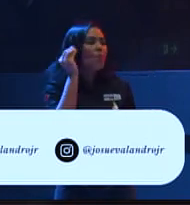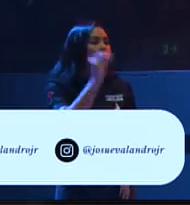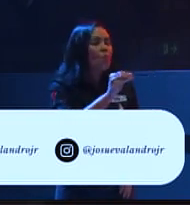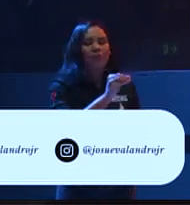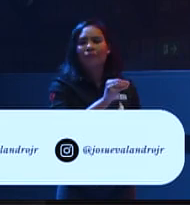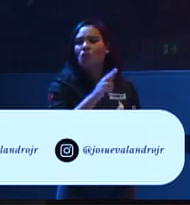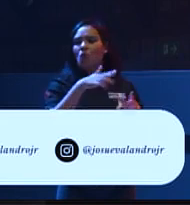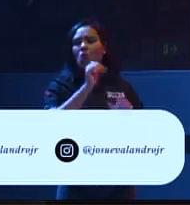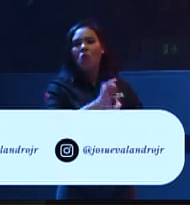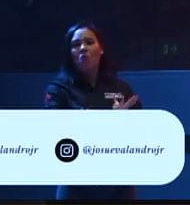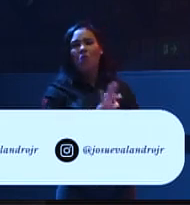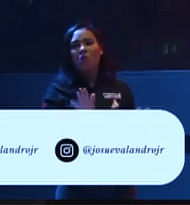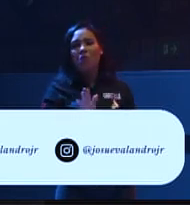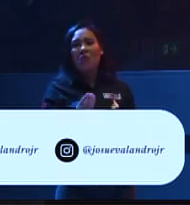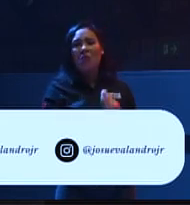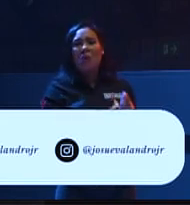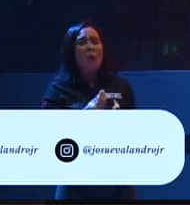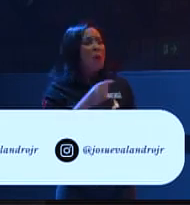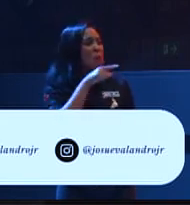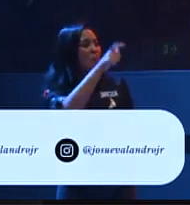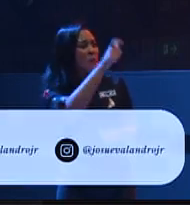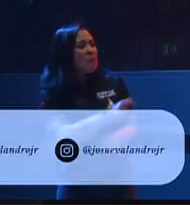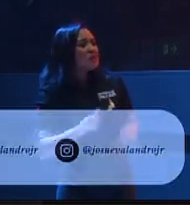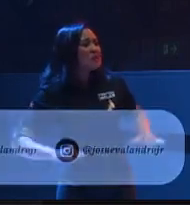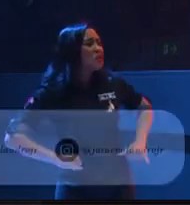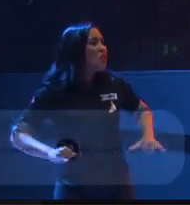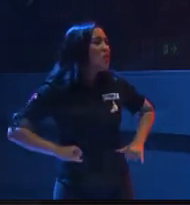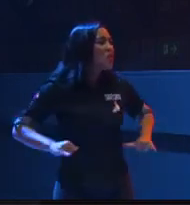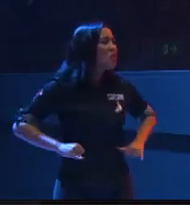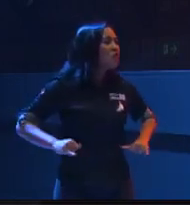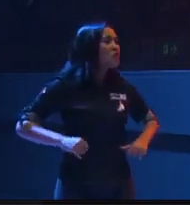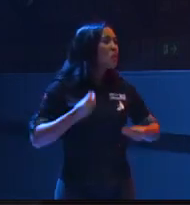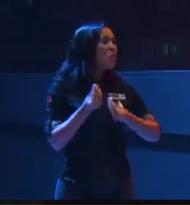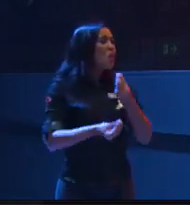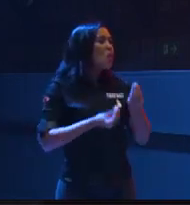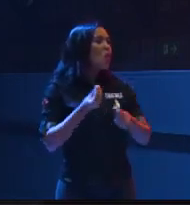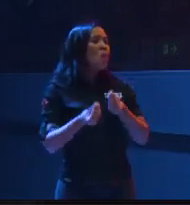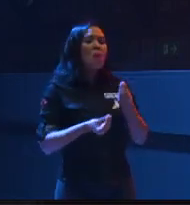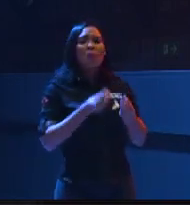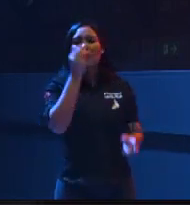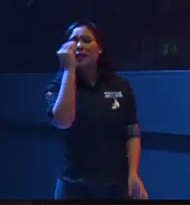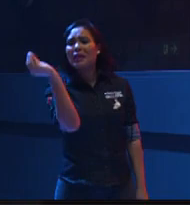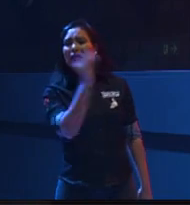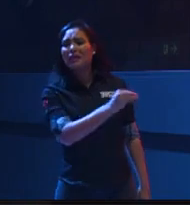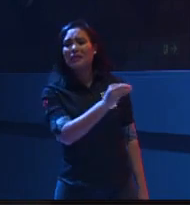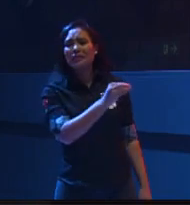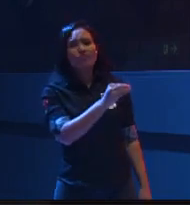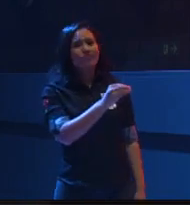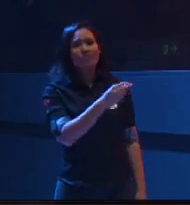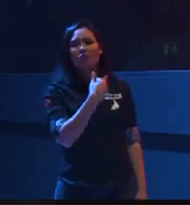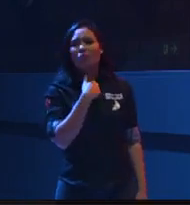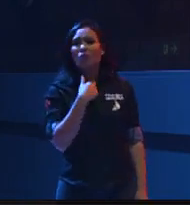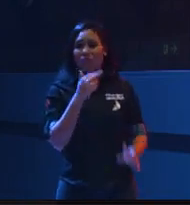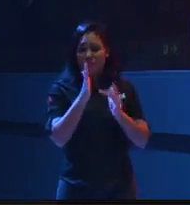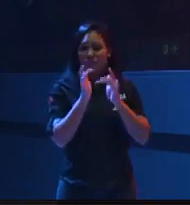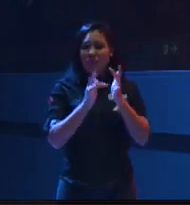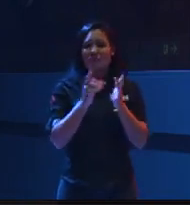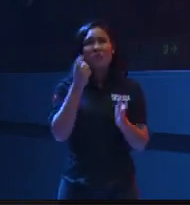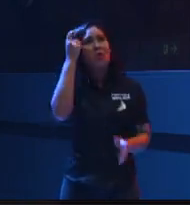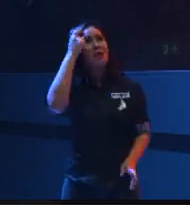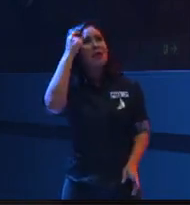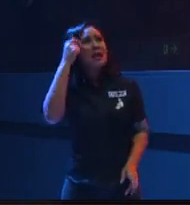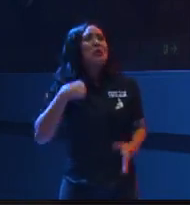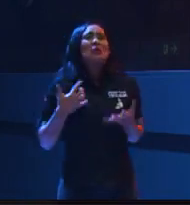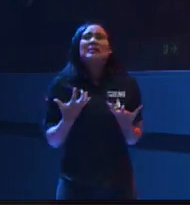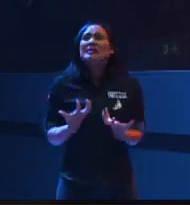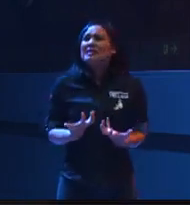gente sofrida como é que eu não vou atender a demanda deles como eu vou ignorar os eu estou cansado